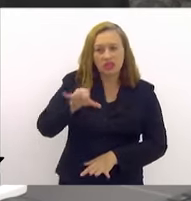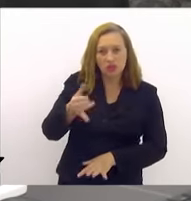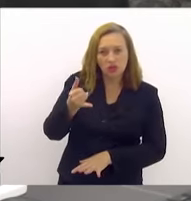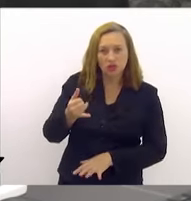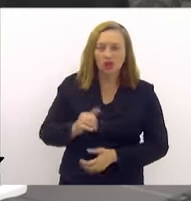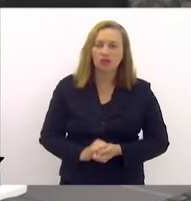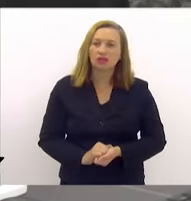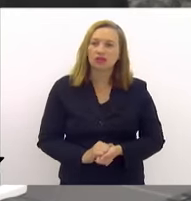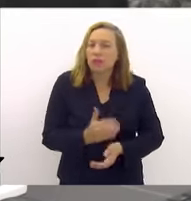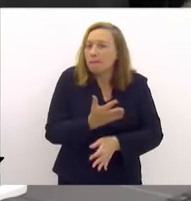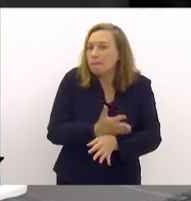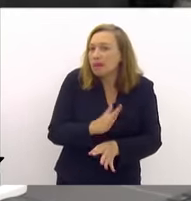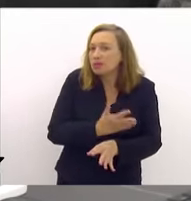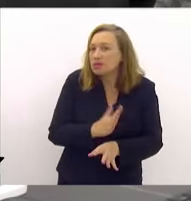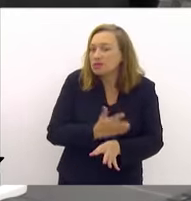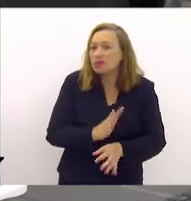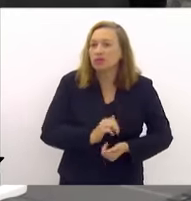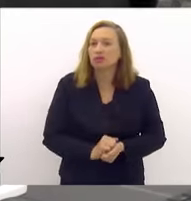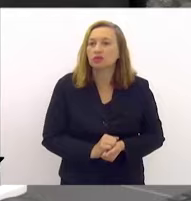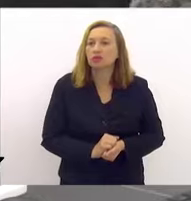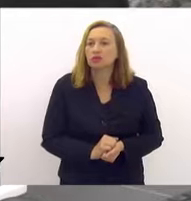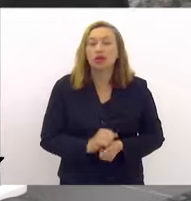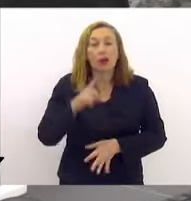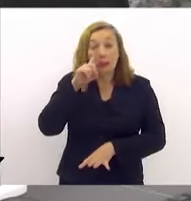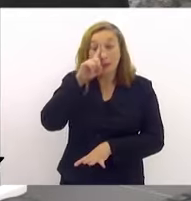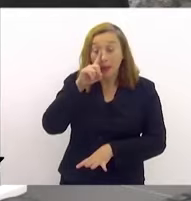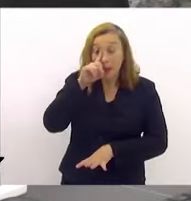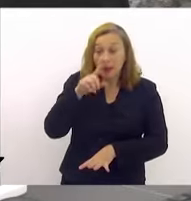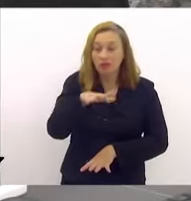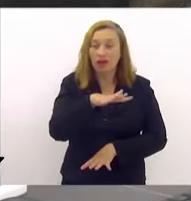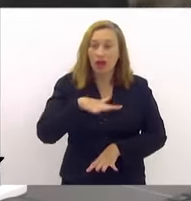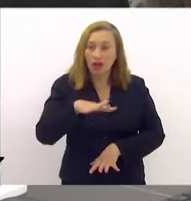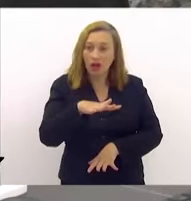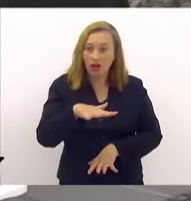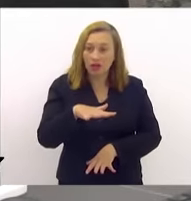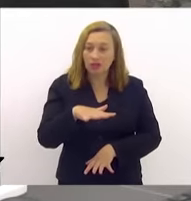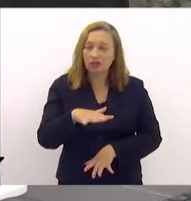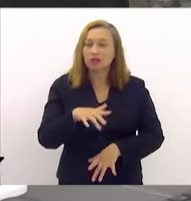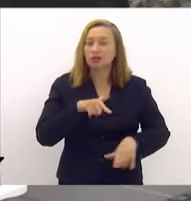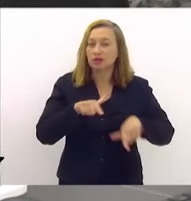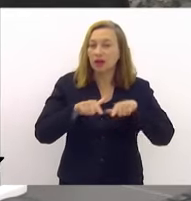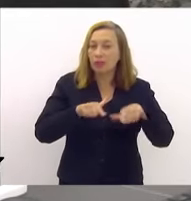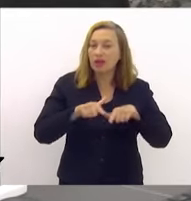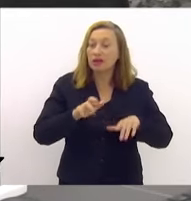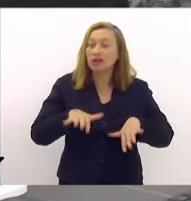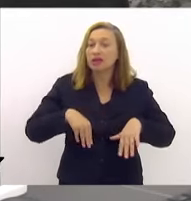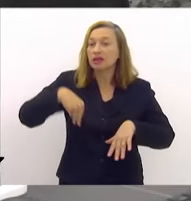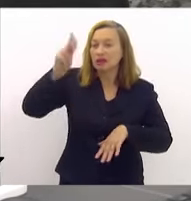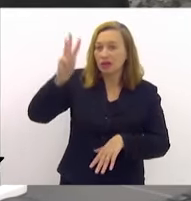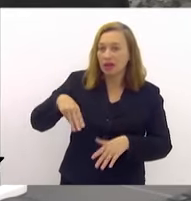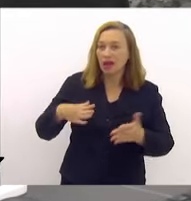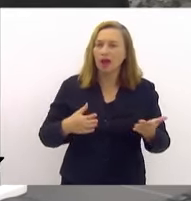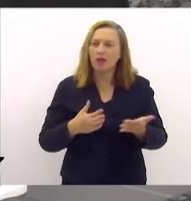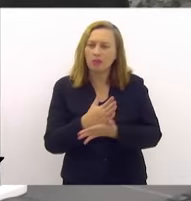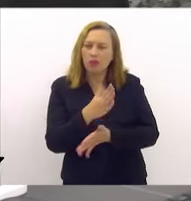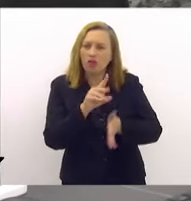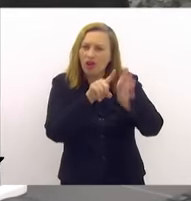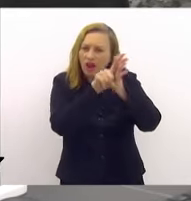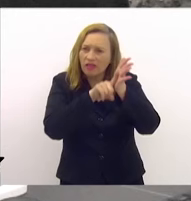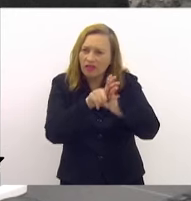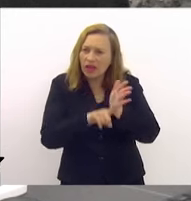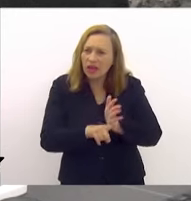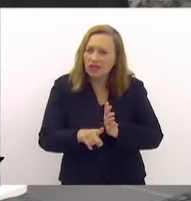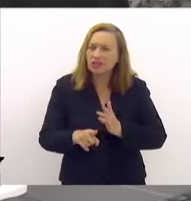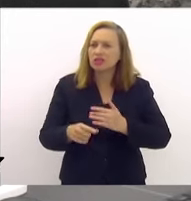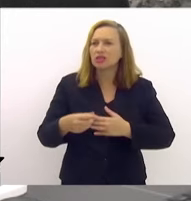que a gente vem praticando, colocando em risco a segurança jurídica dos trabalhos. Então, nesse sentido, aqueles que aprovam a reanálise do item